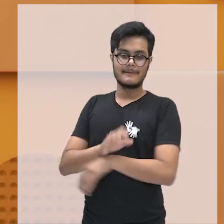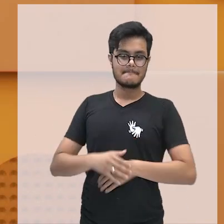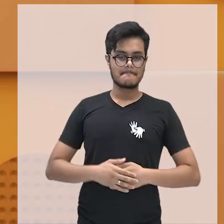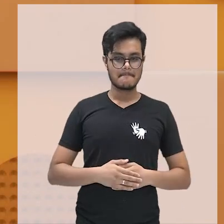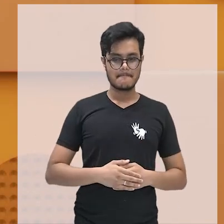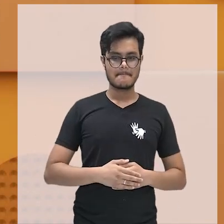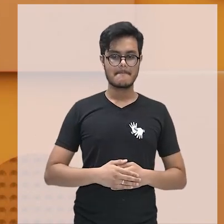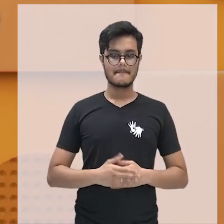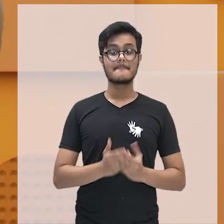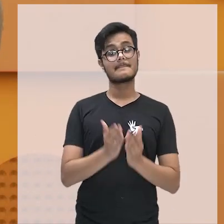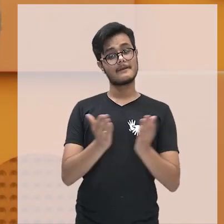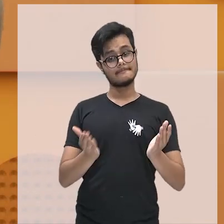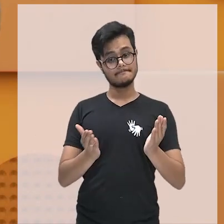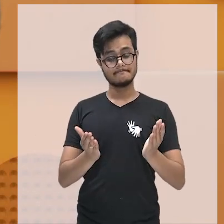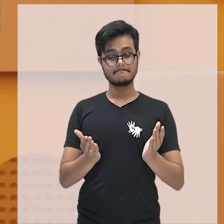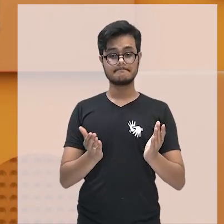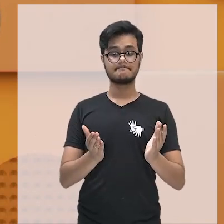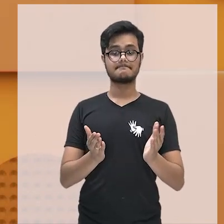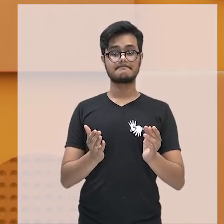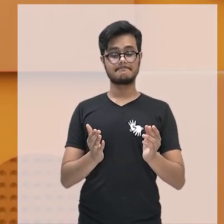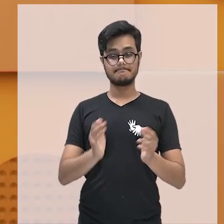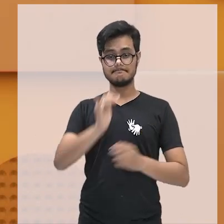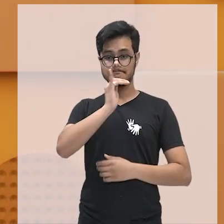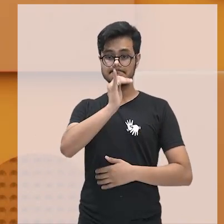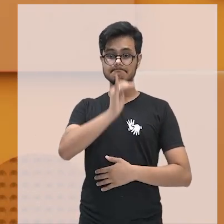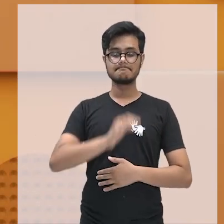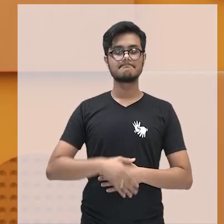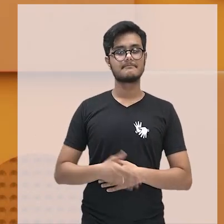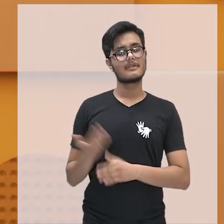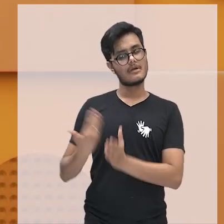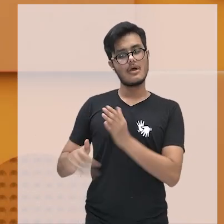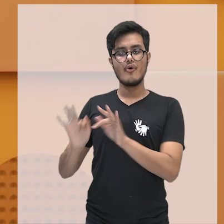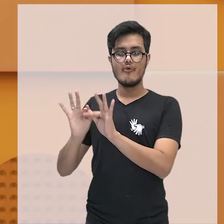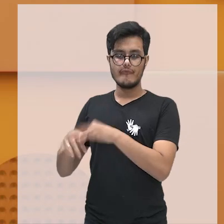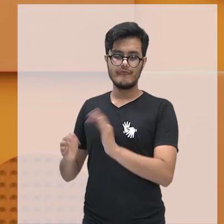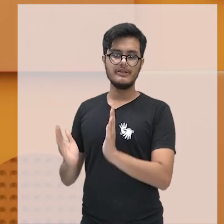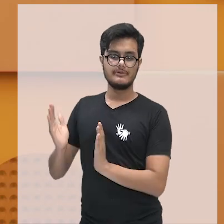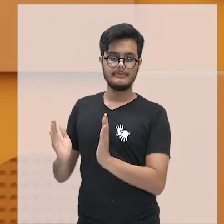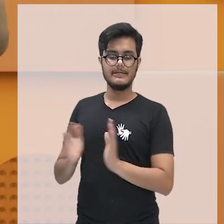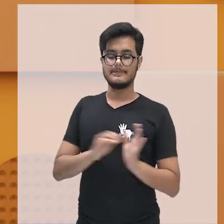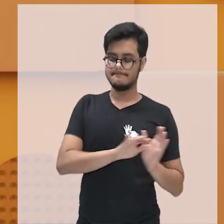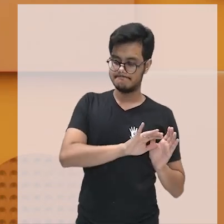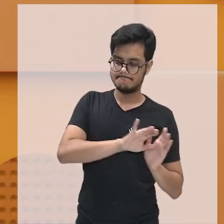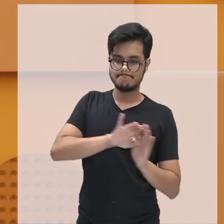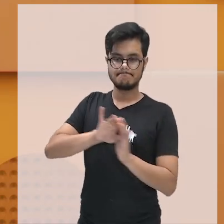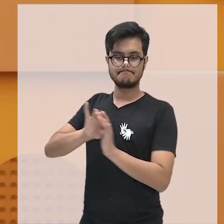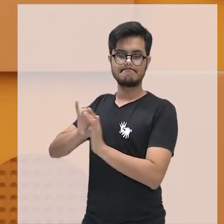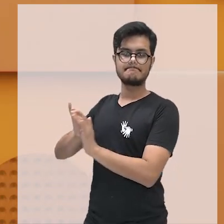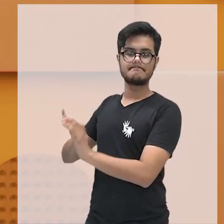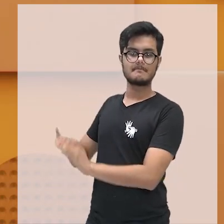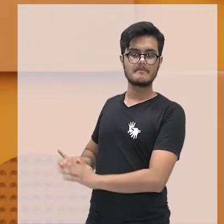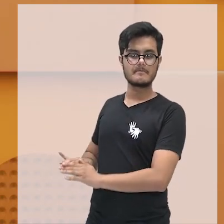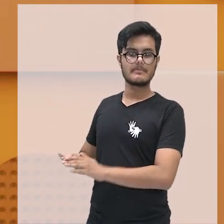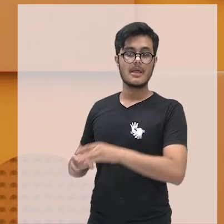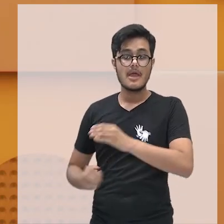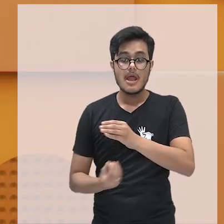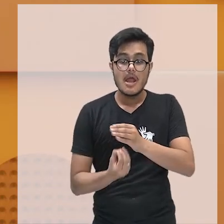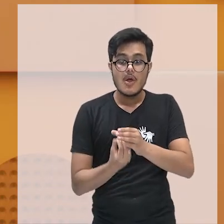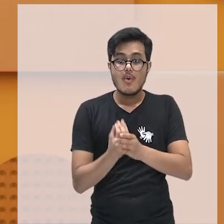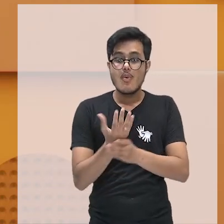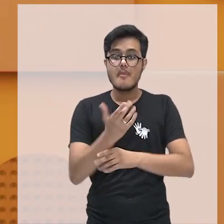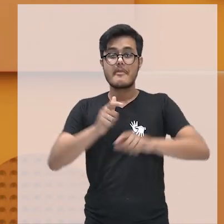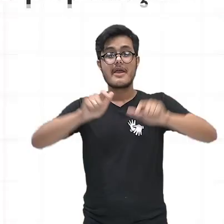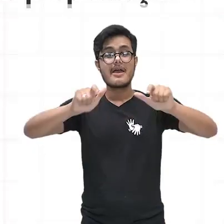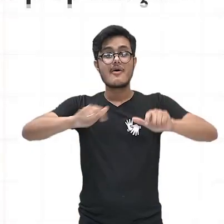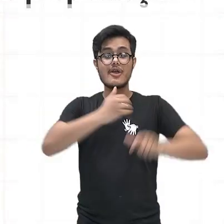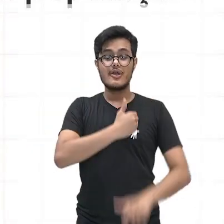Soberbo Então seria com Tarquino o fim deste período monárquico de Roma que vai iniciar uma nova fase um novo